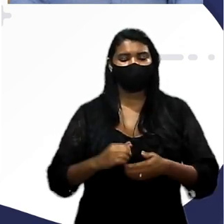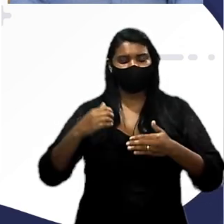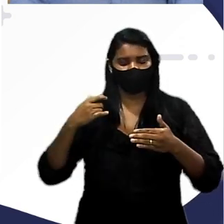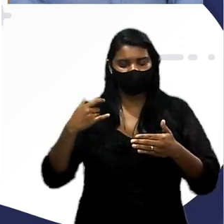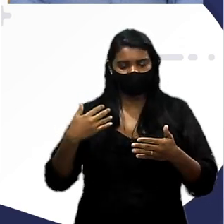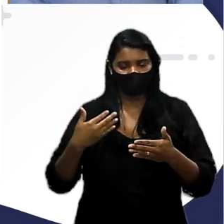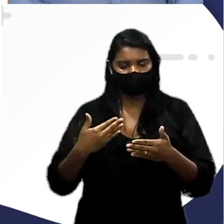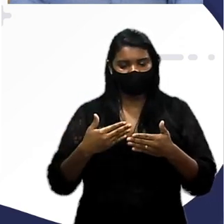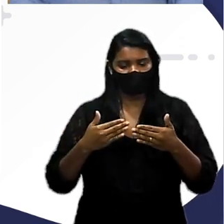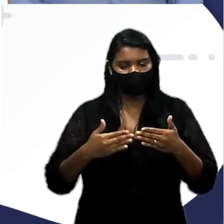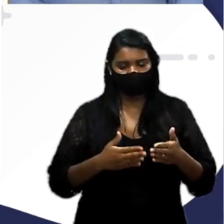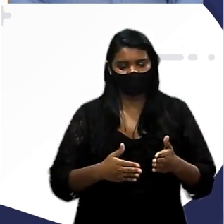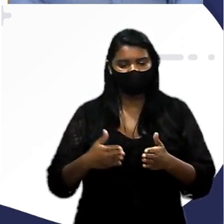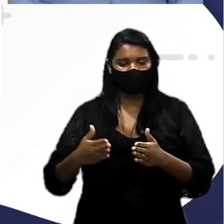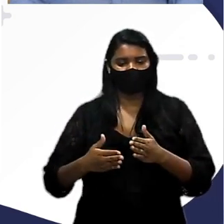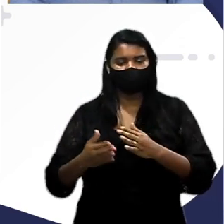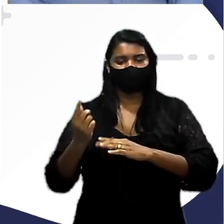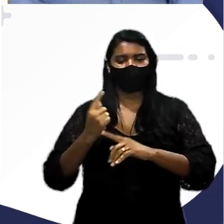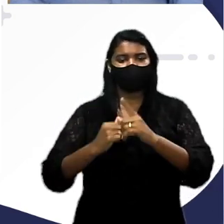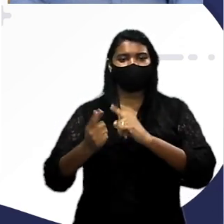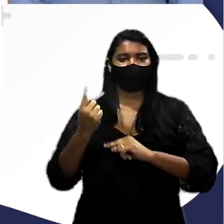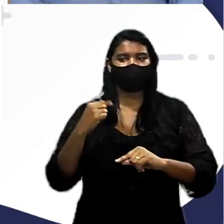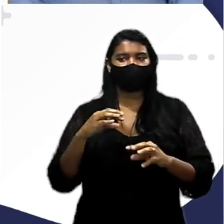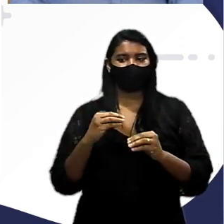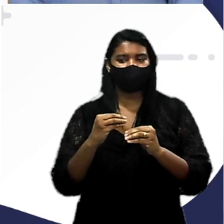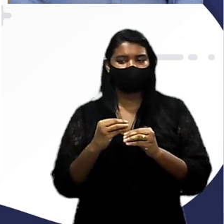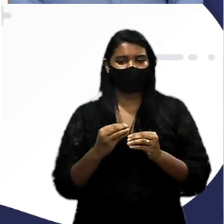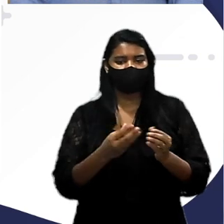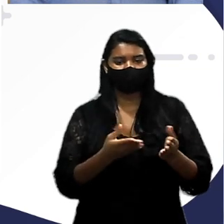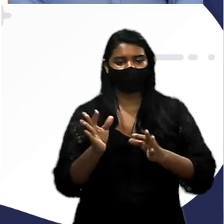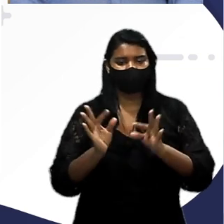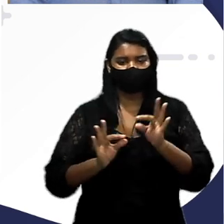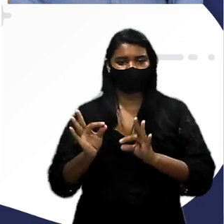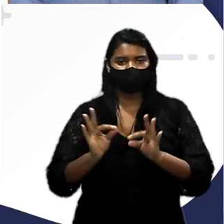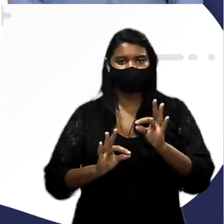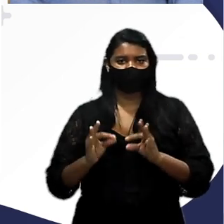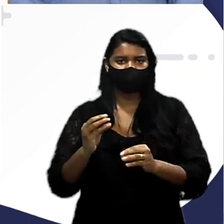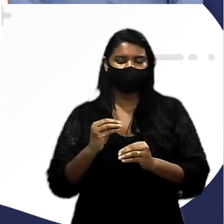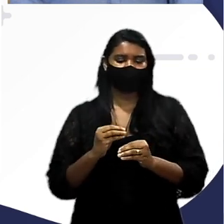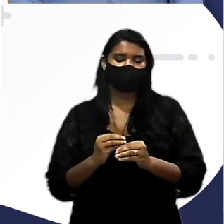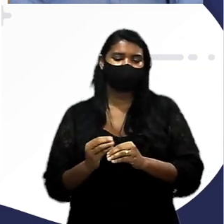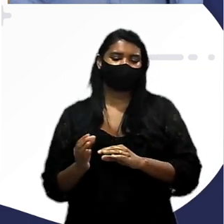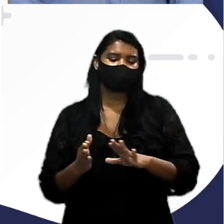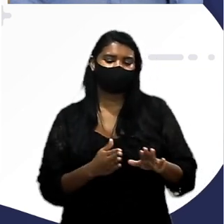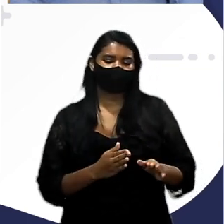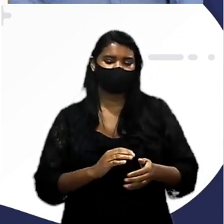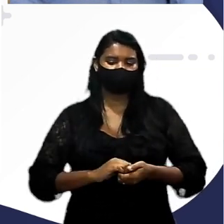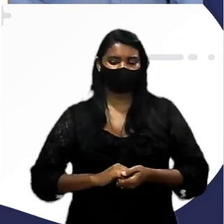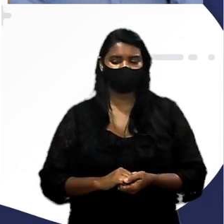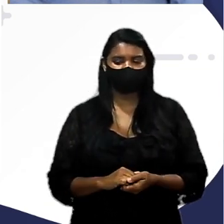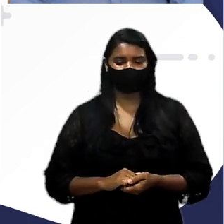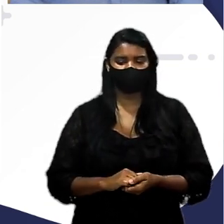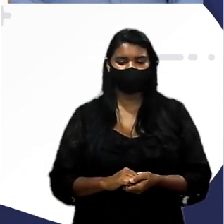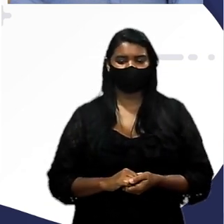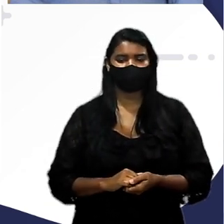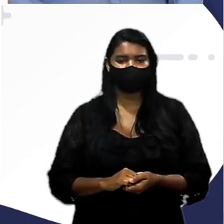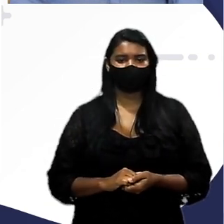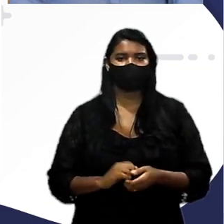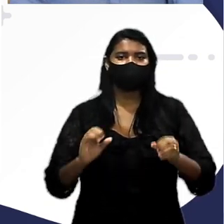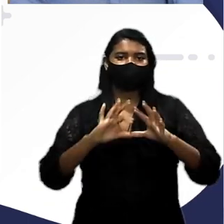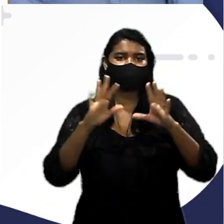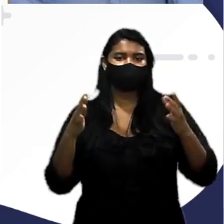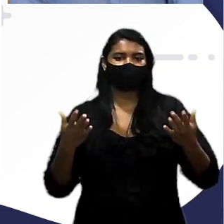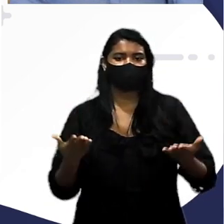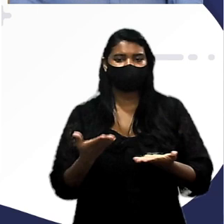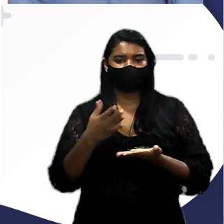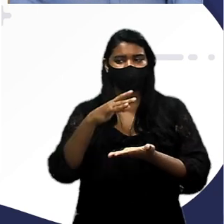processo de administração das suas organizações, né? Sem deixar de lado, claro, dois